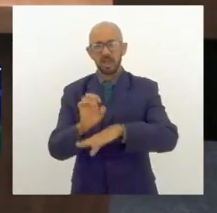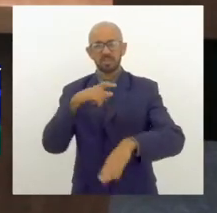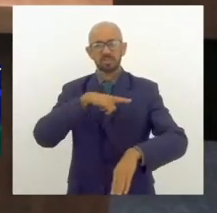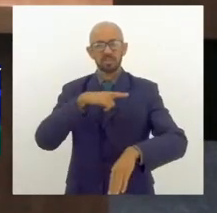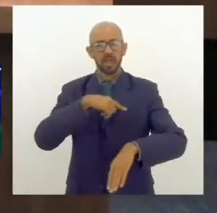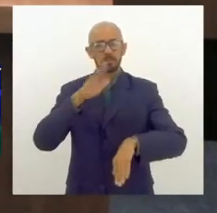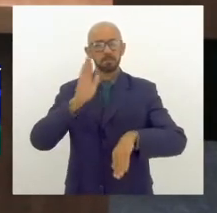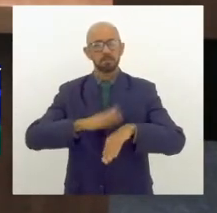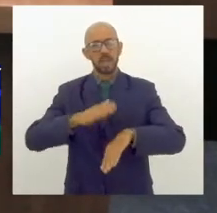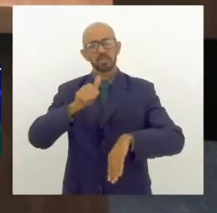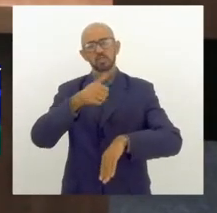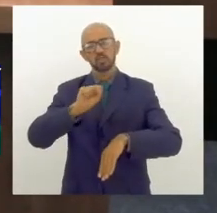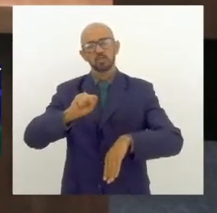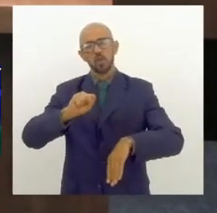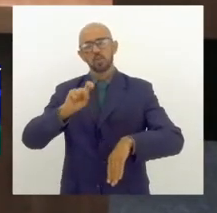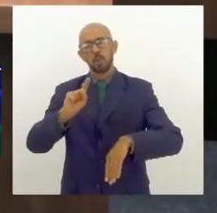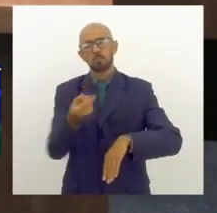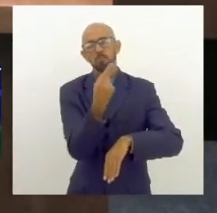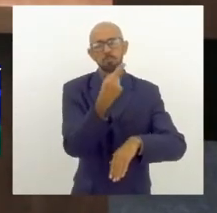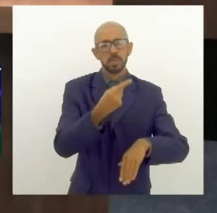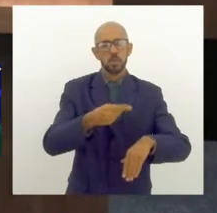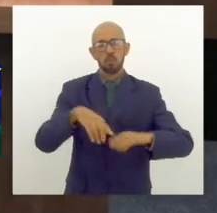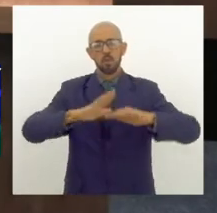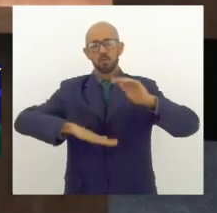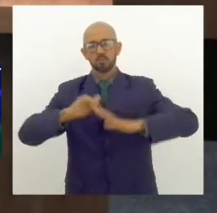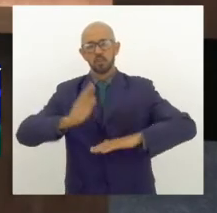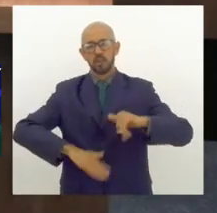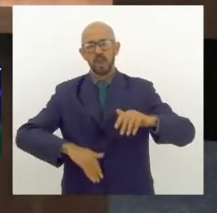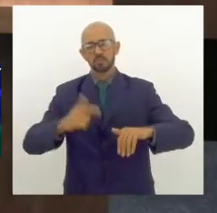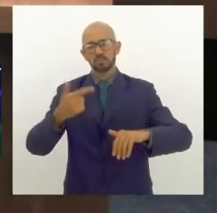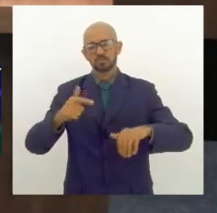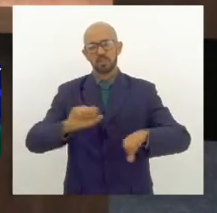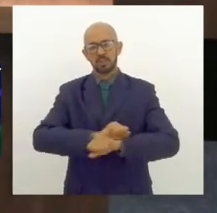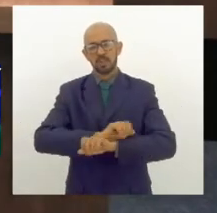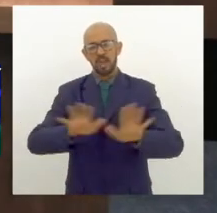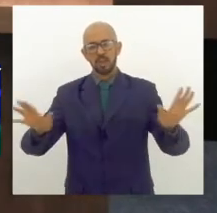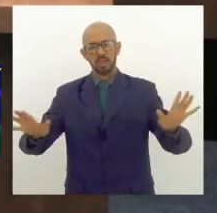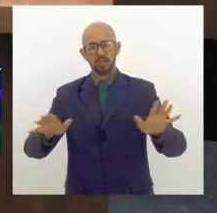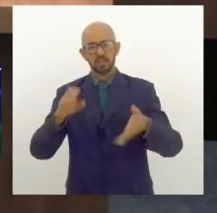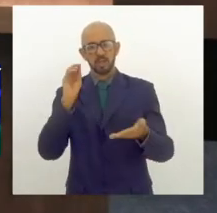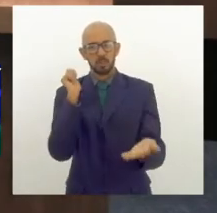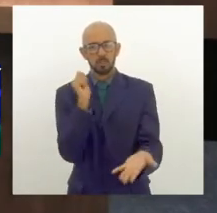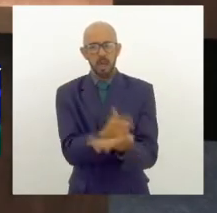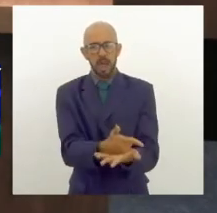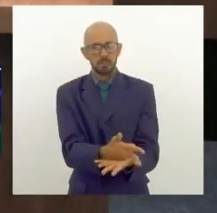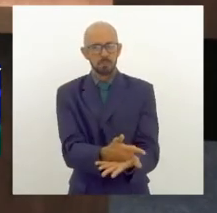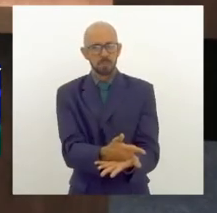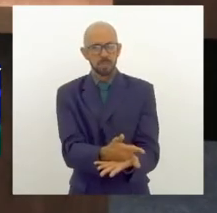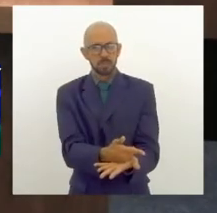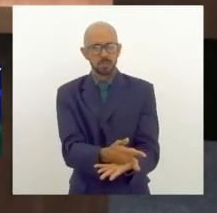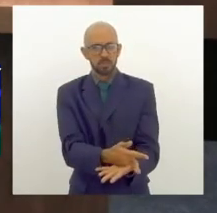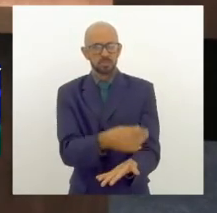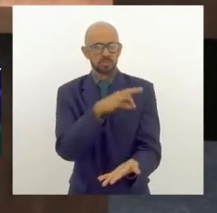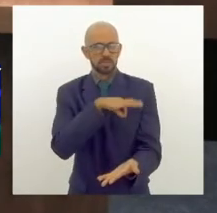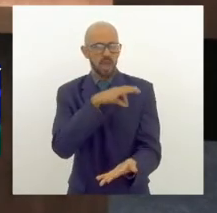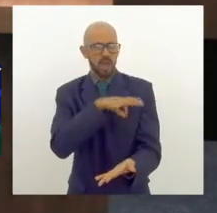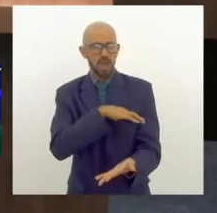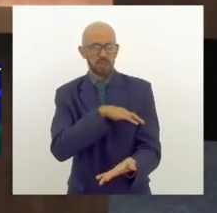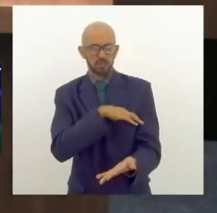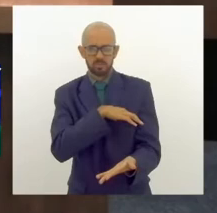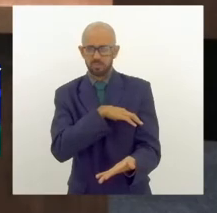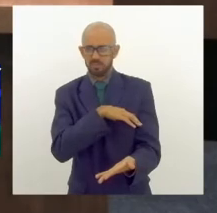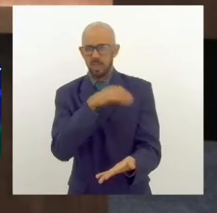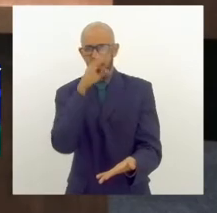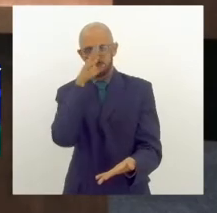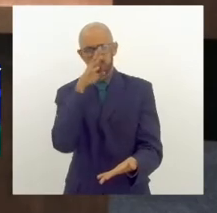18 mil cargos sem nenhuma transparência e com pagamentos feitos de maneira desleixada. Não